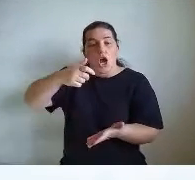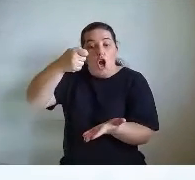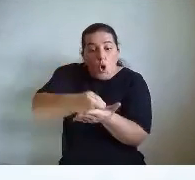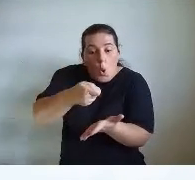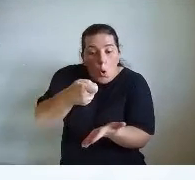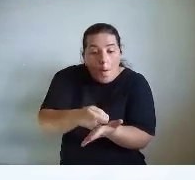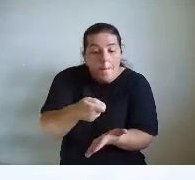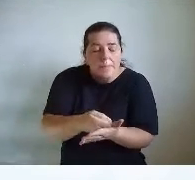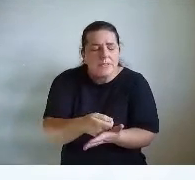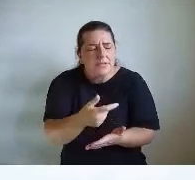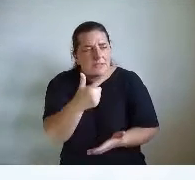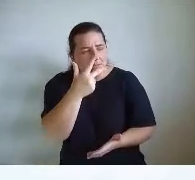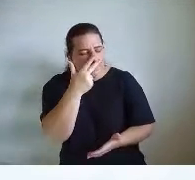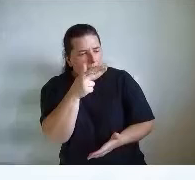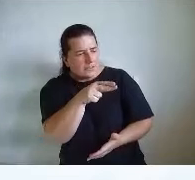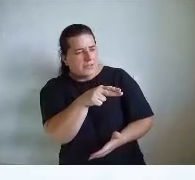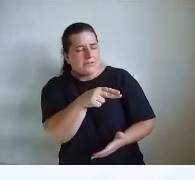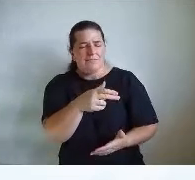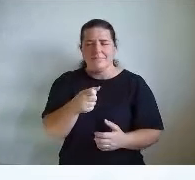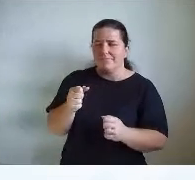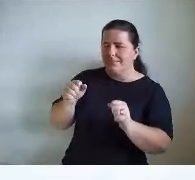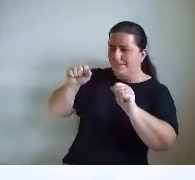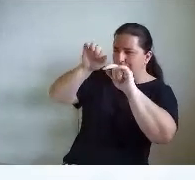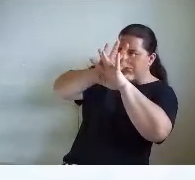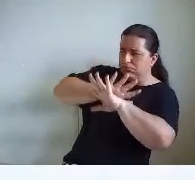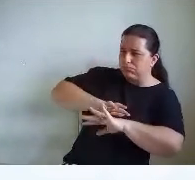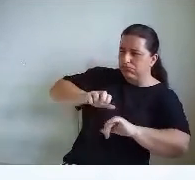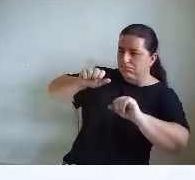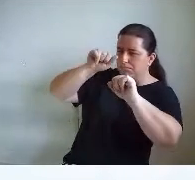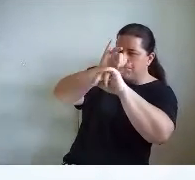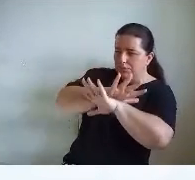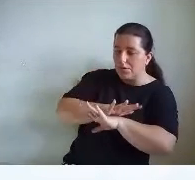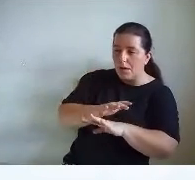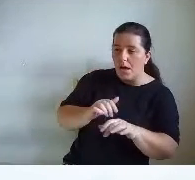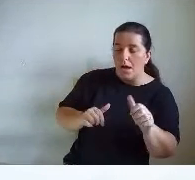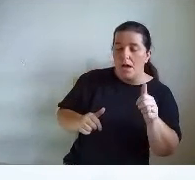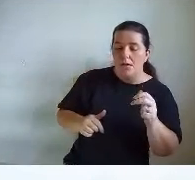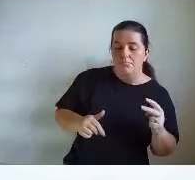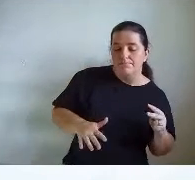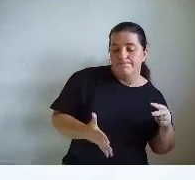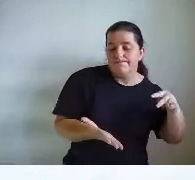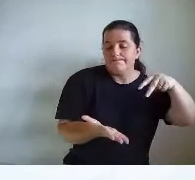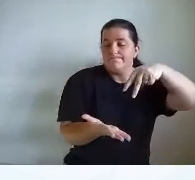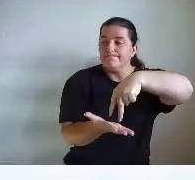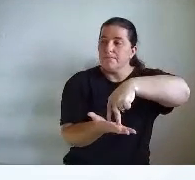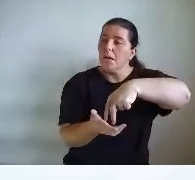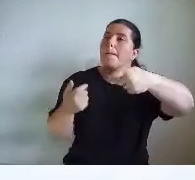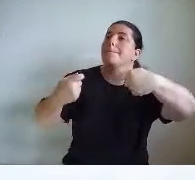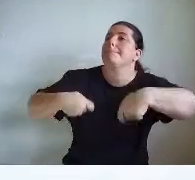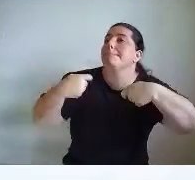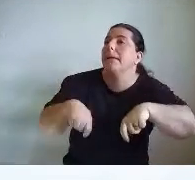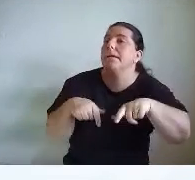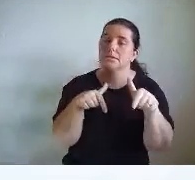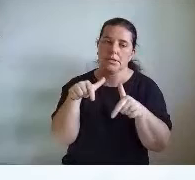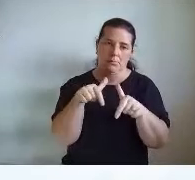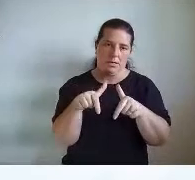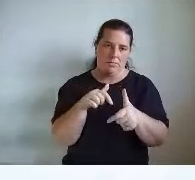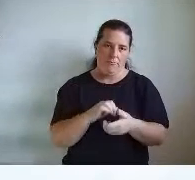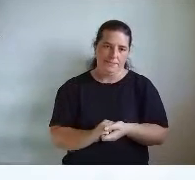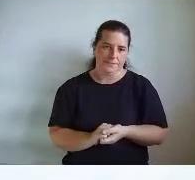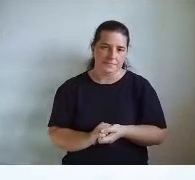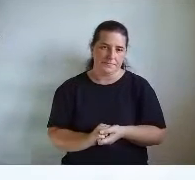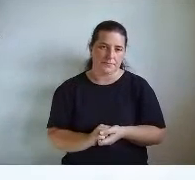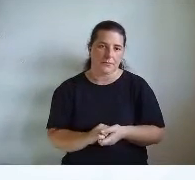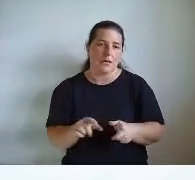que que a ela ou ele está sendo imposto uma condição que não deveria ser imposta, né? Então, ou um amigo,